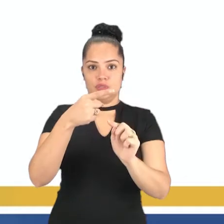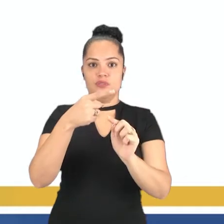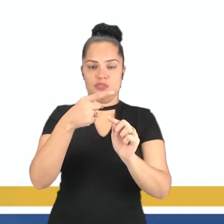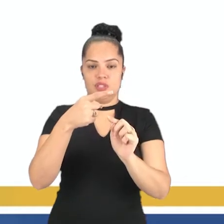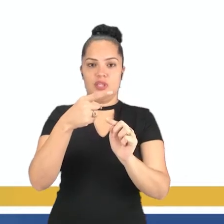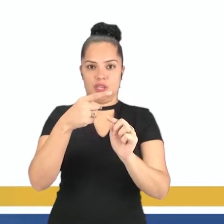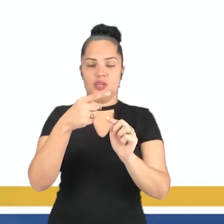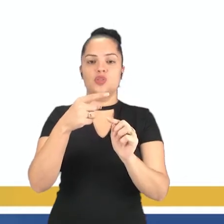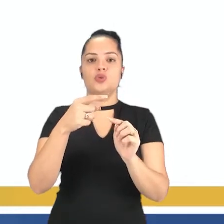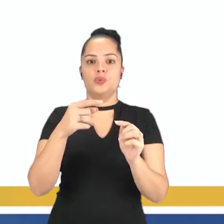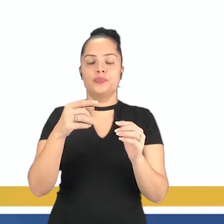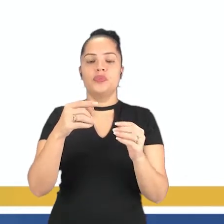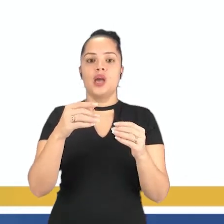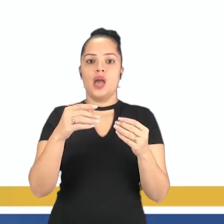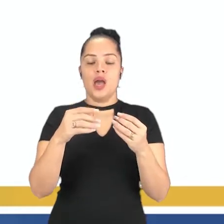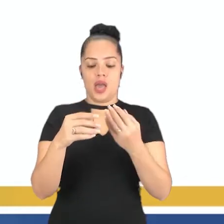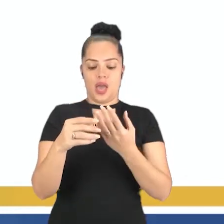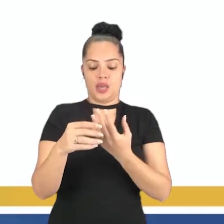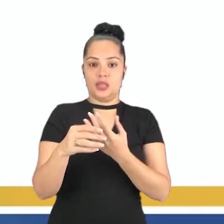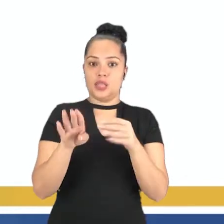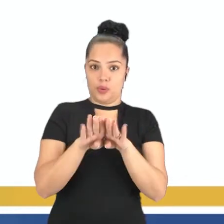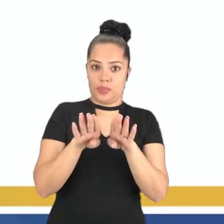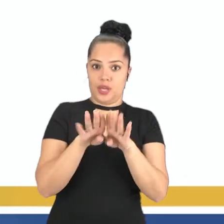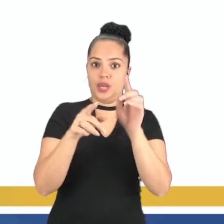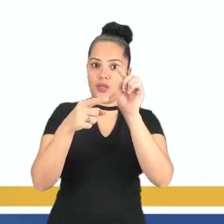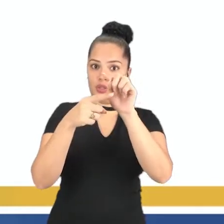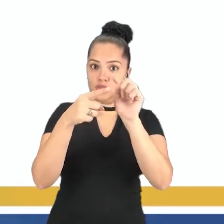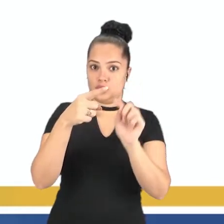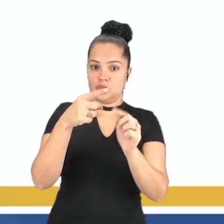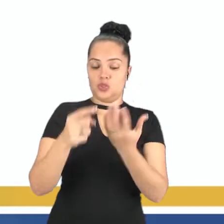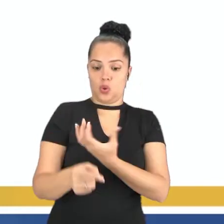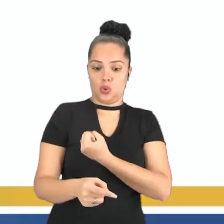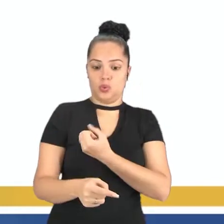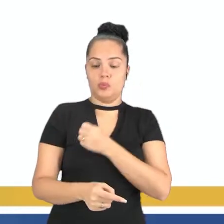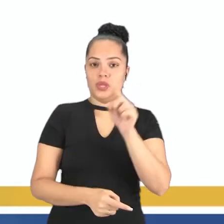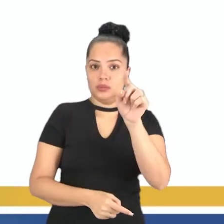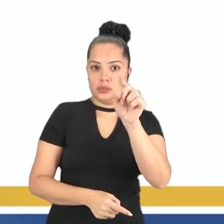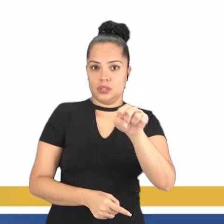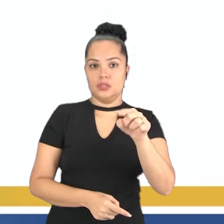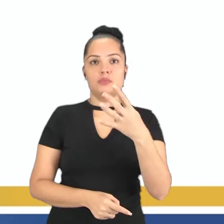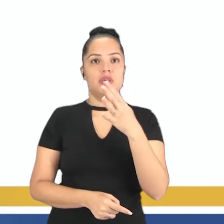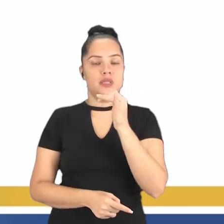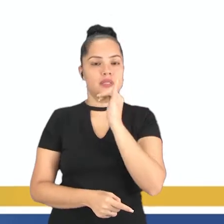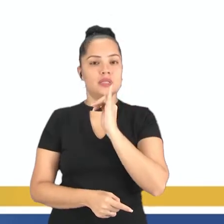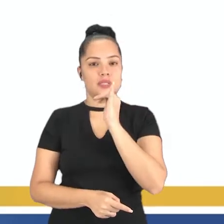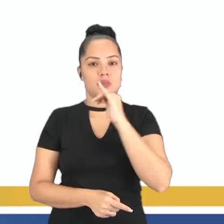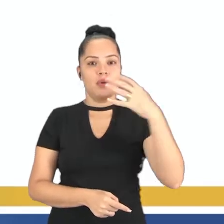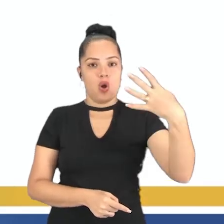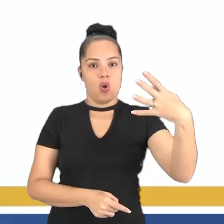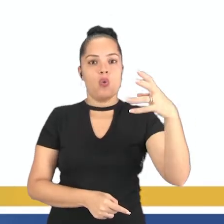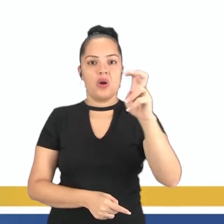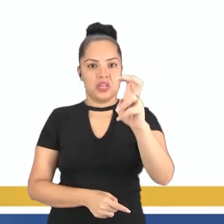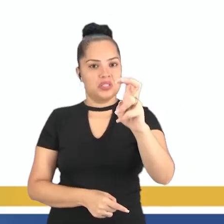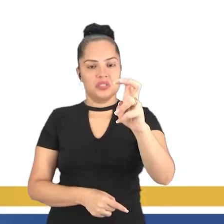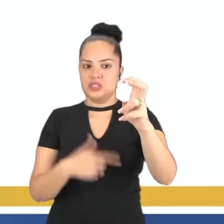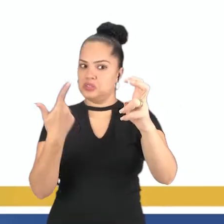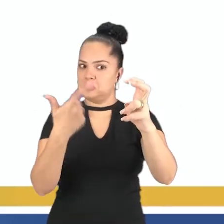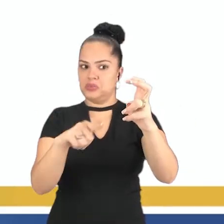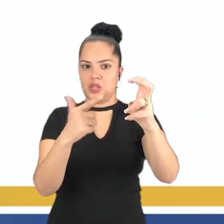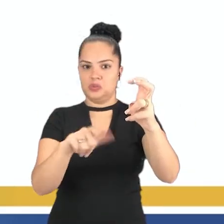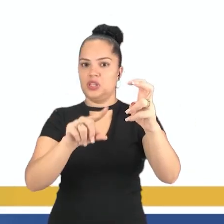e divisor decimal. Então vamos lá, 45 é um número inteiro, não tem vírgula,